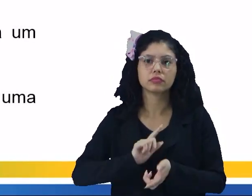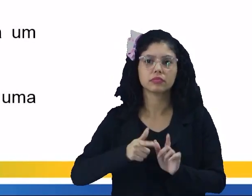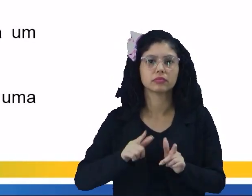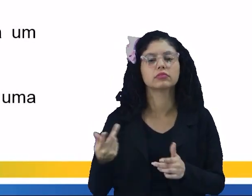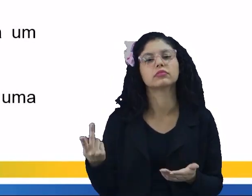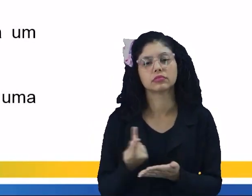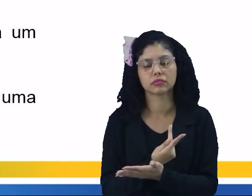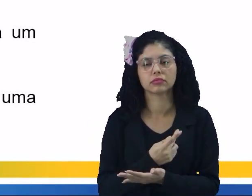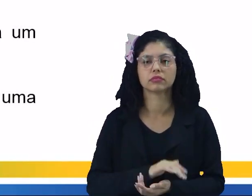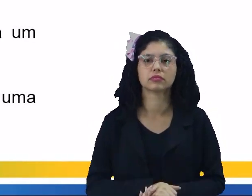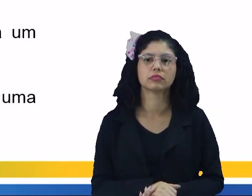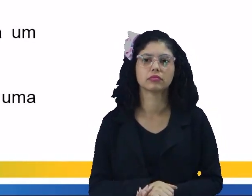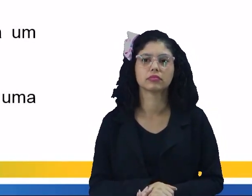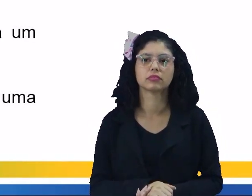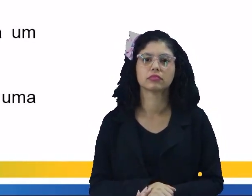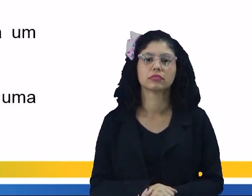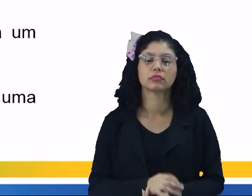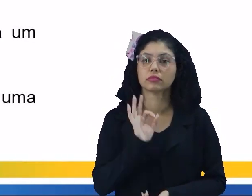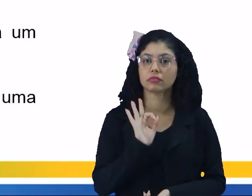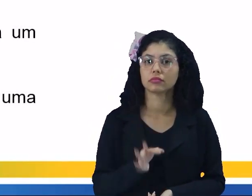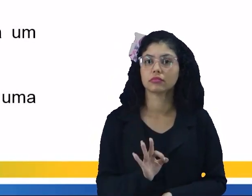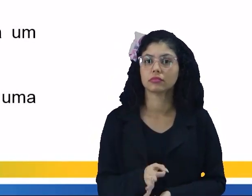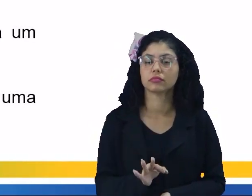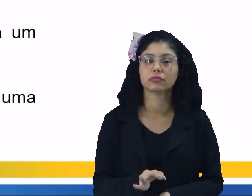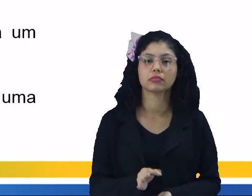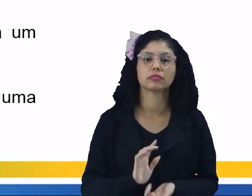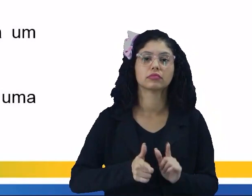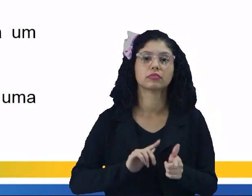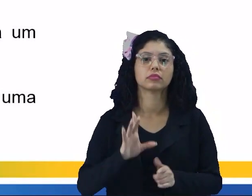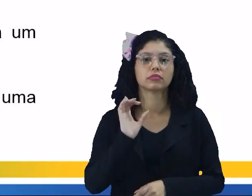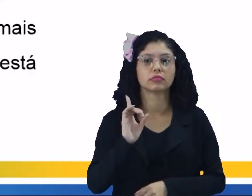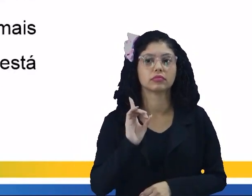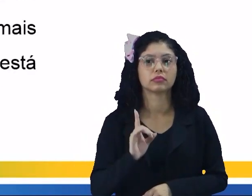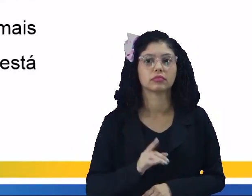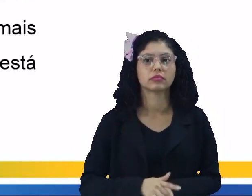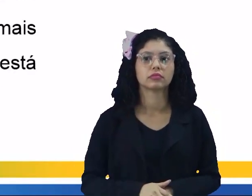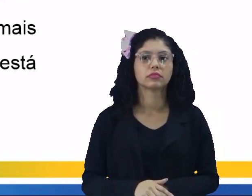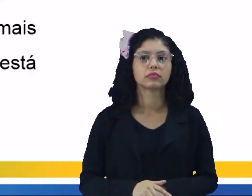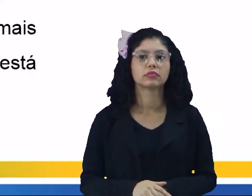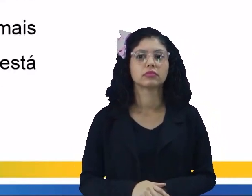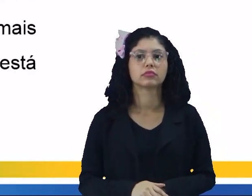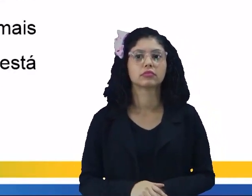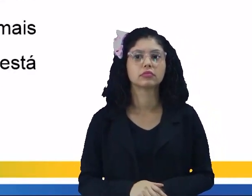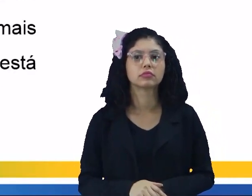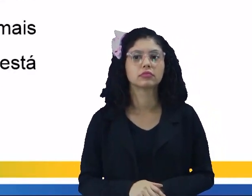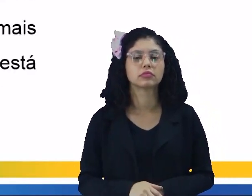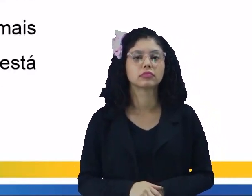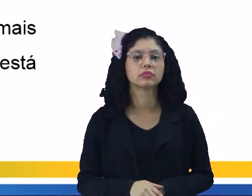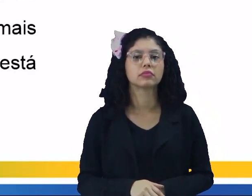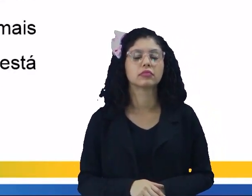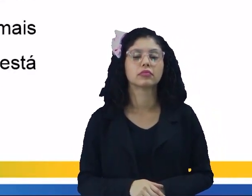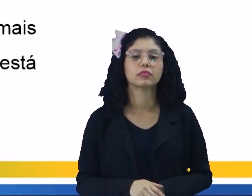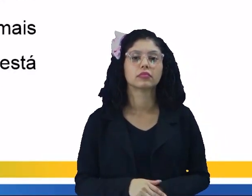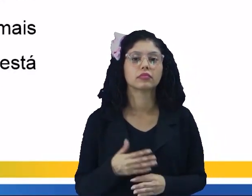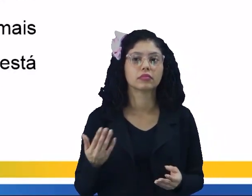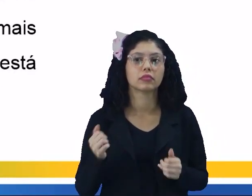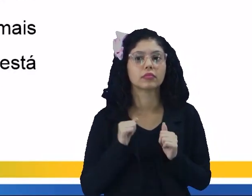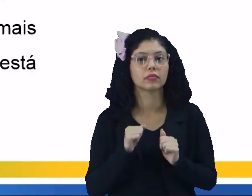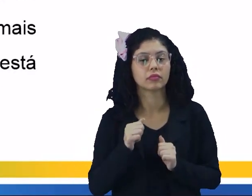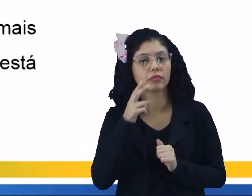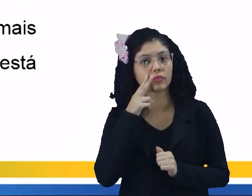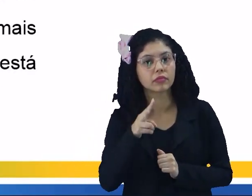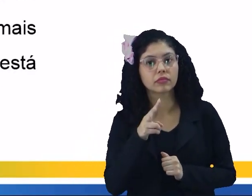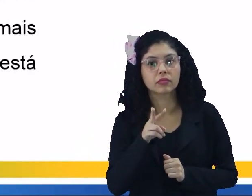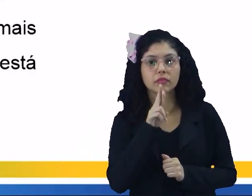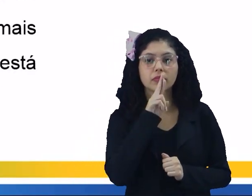está também errada. Então a alternativa para nós marcarmos, a letra D. Então é a nossa resposta. E você pode ver aqui